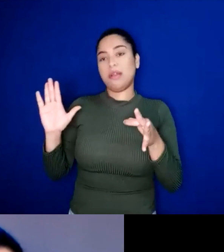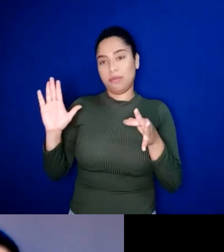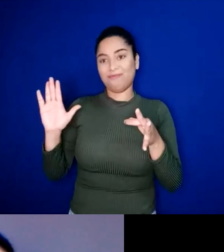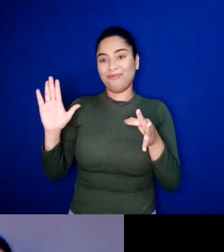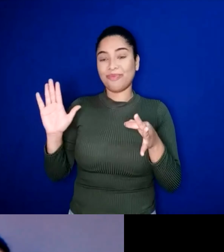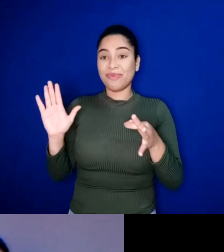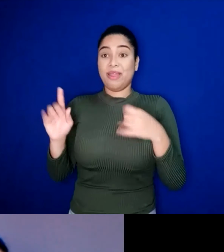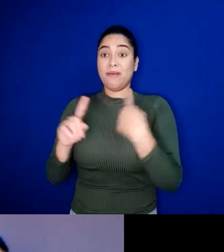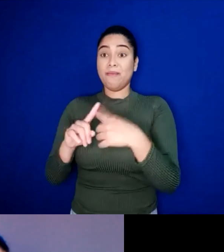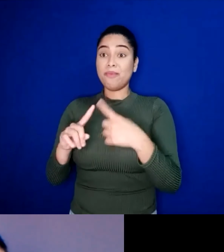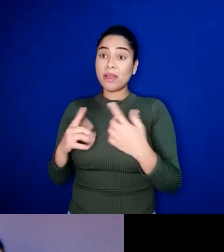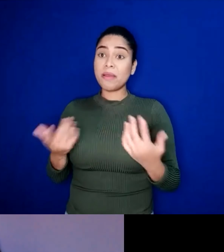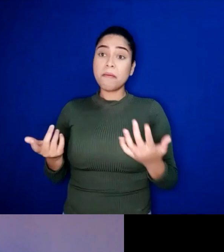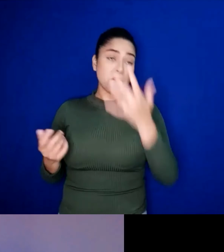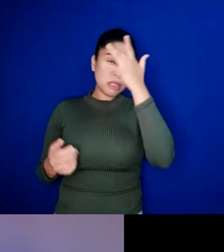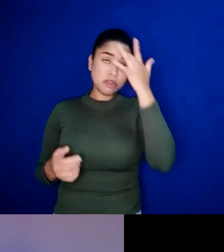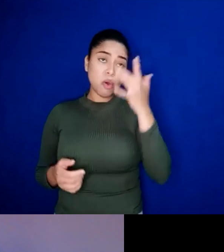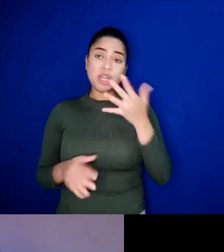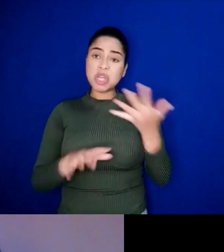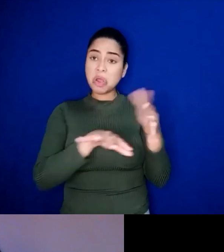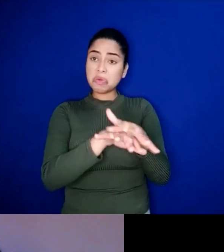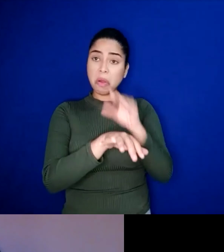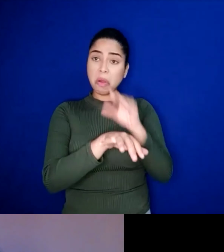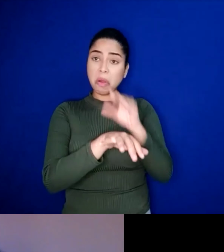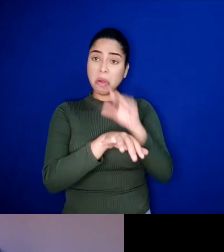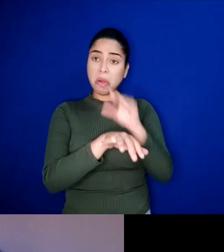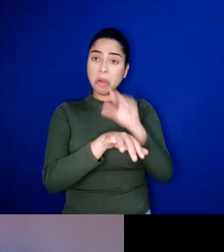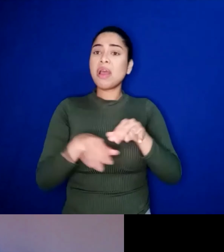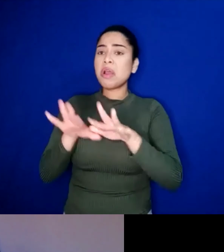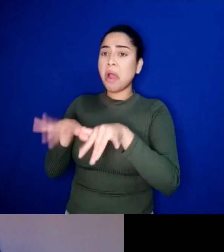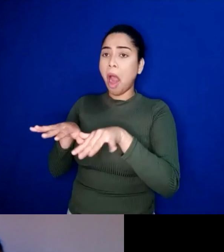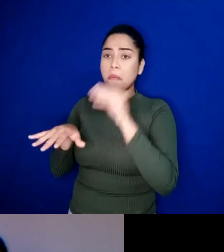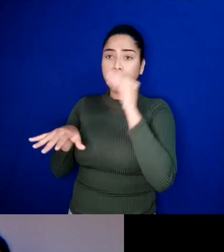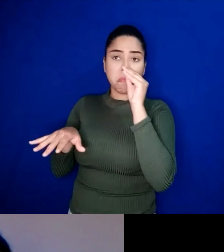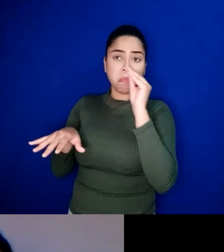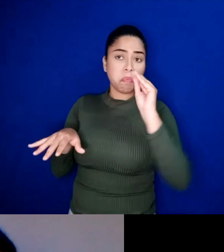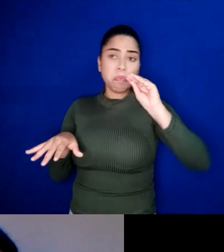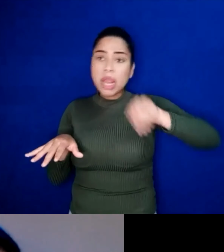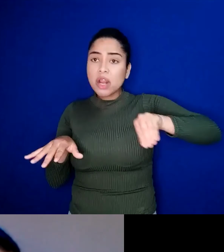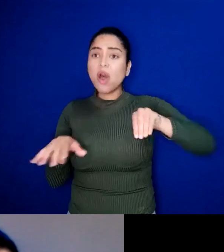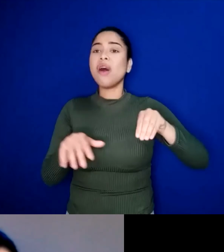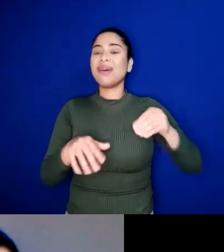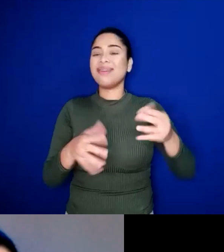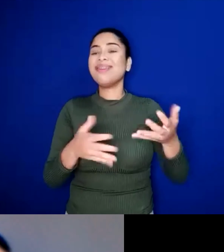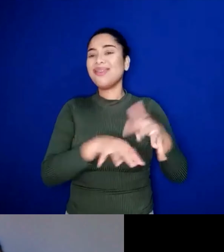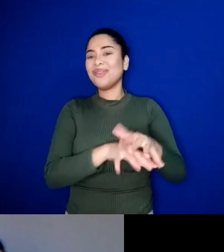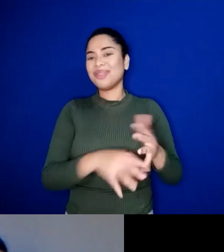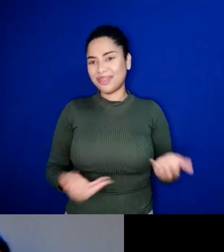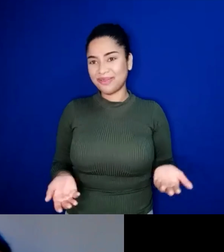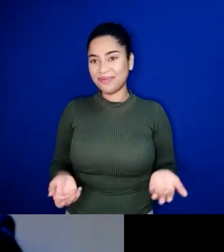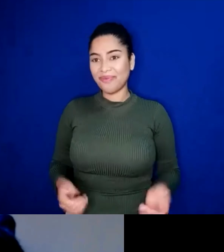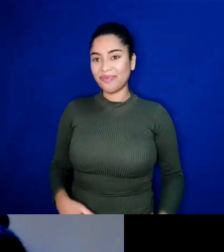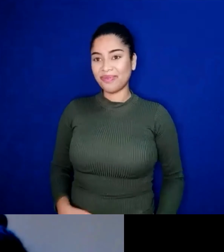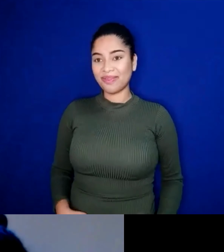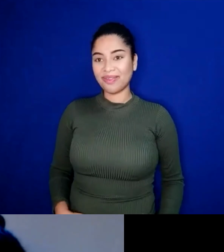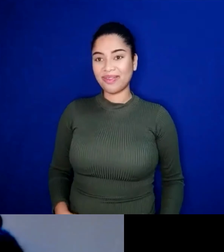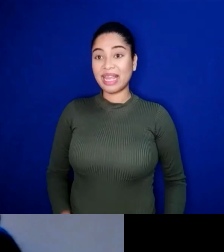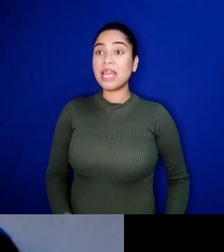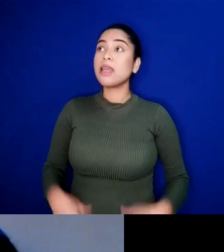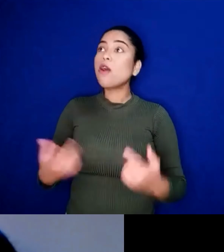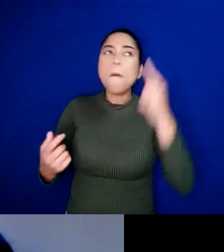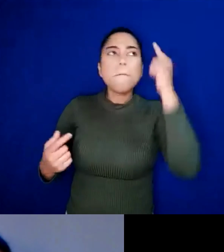muitas pessoas estão se deram na que muitas programações e se consideram e a gente deixa o por exemplo consegue todo o produto o